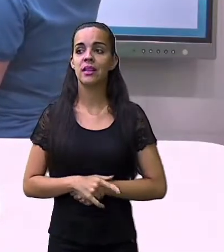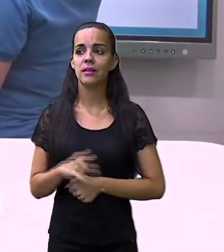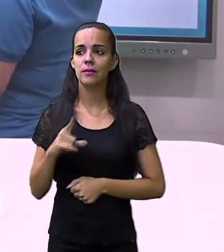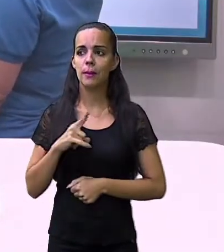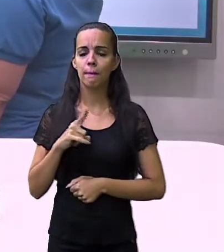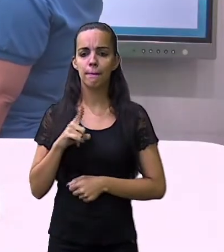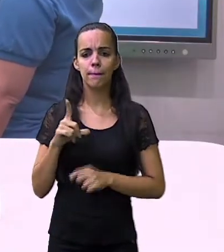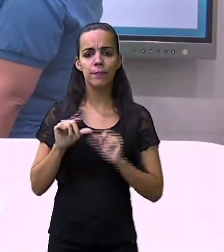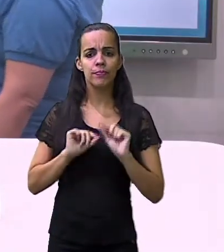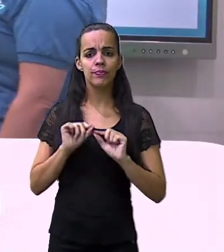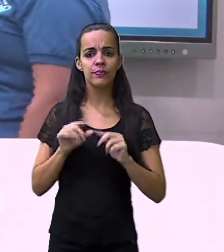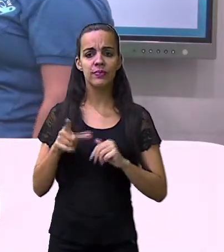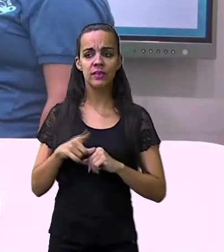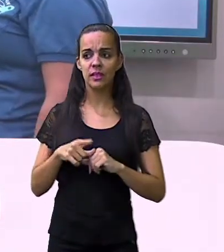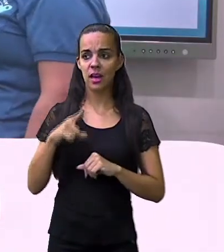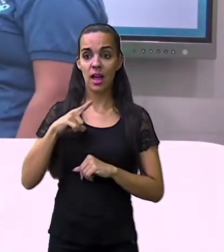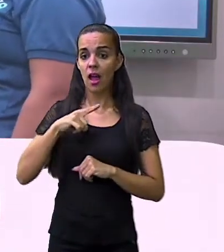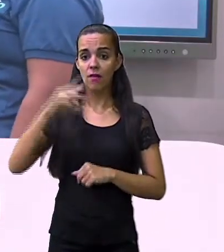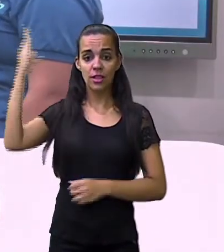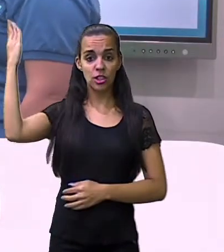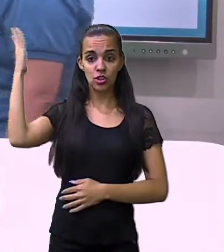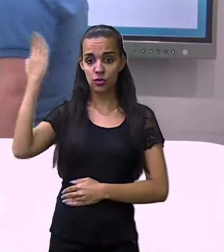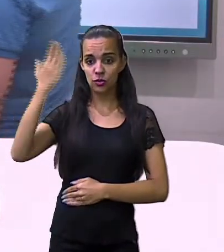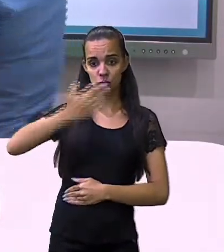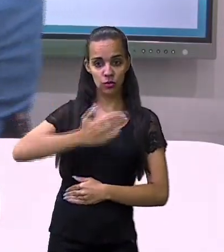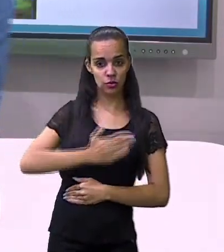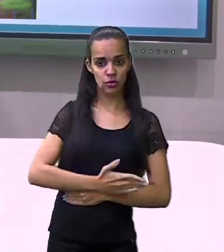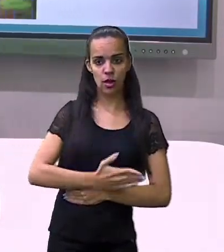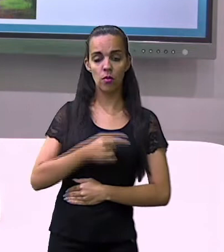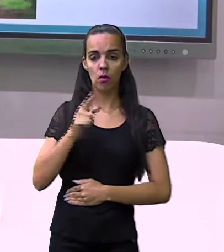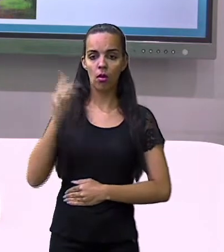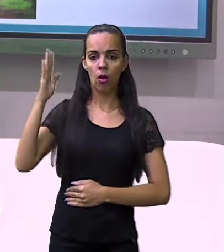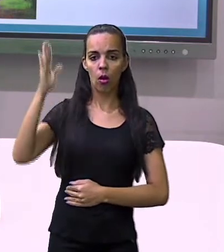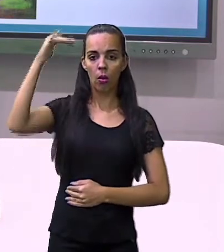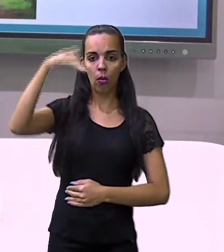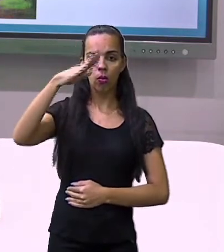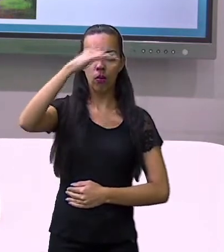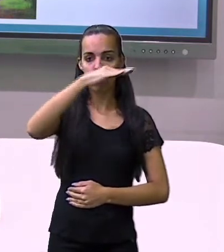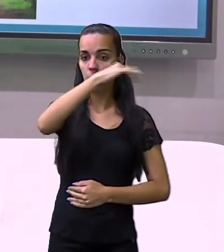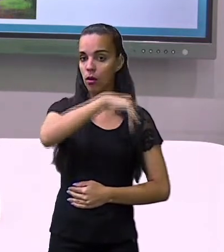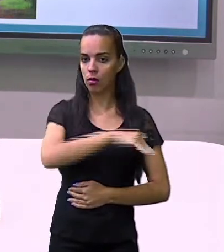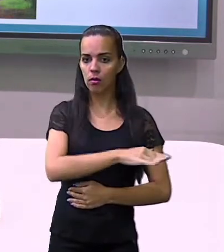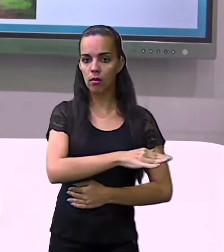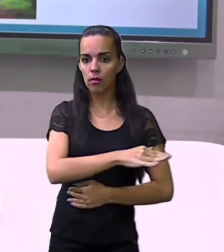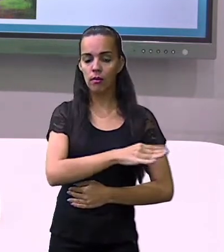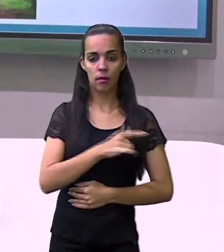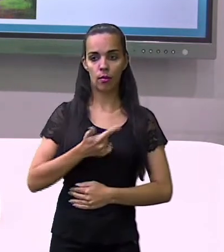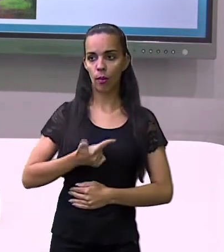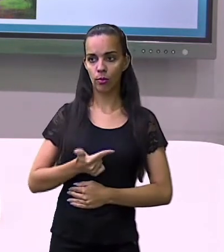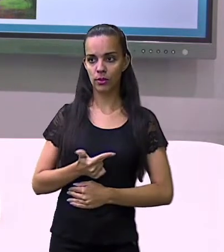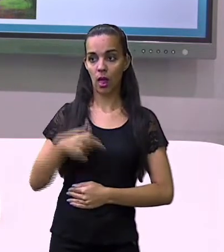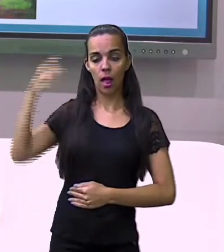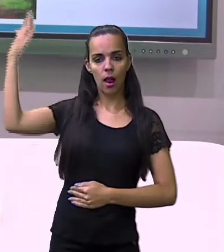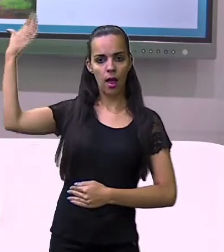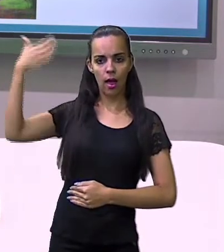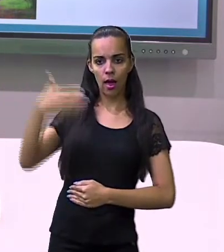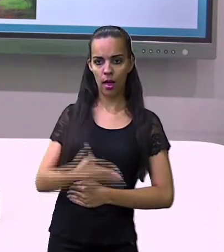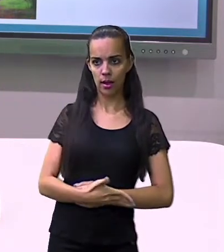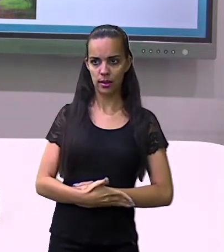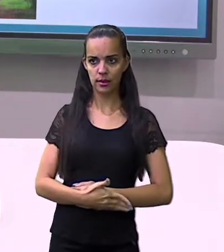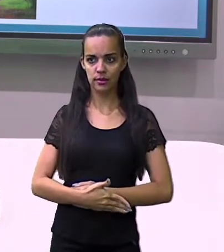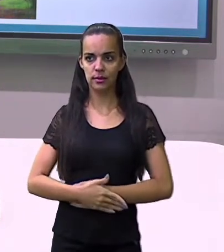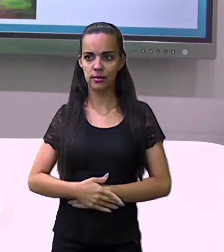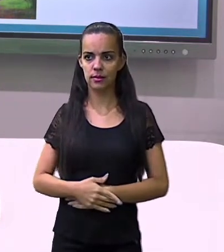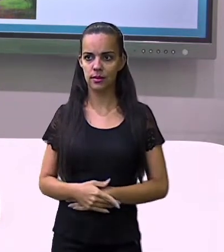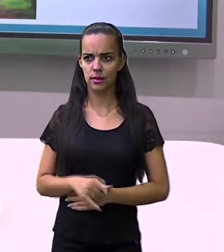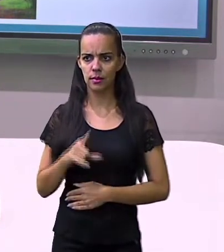E aí ela propaga em linha reta. Então você consegue perceber os raios solares. Mas por